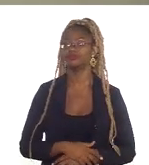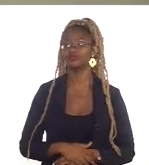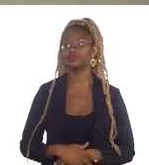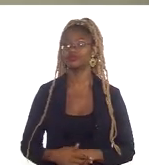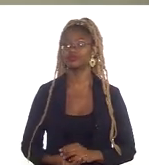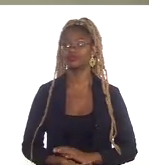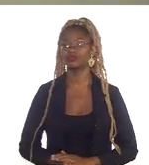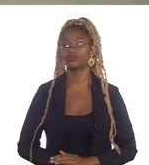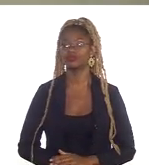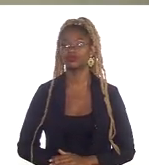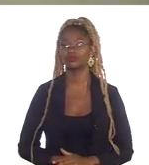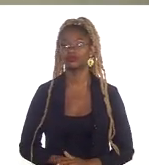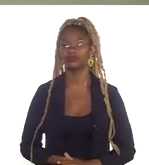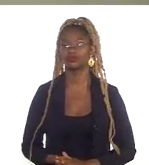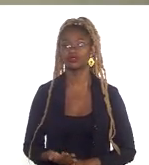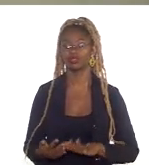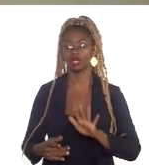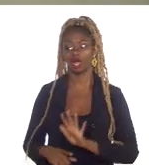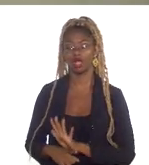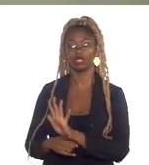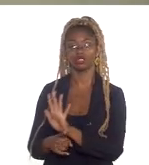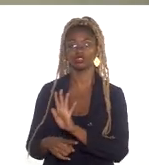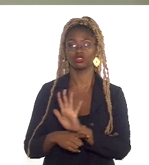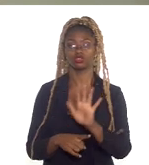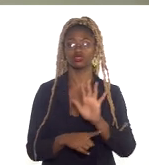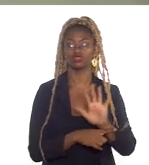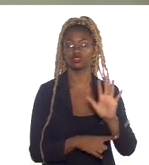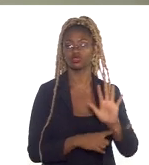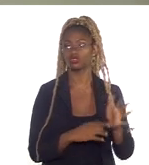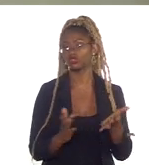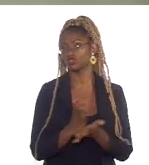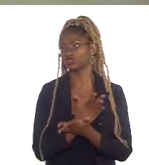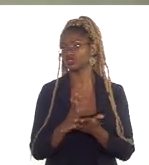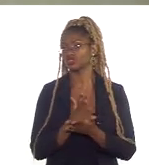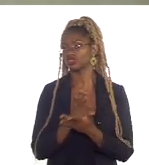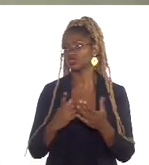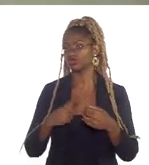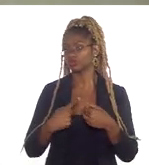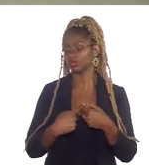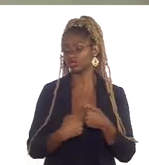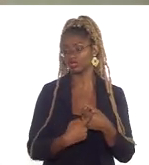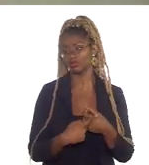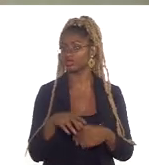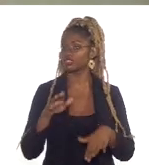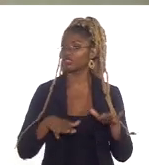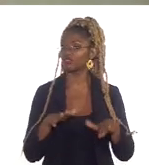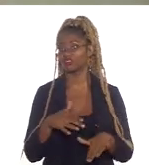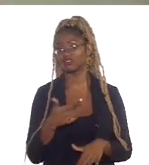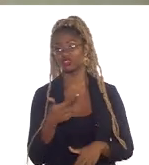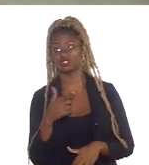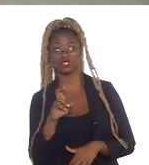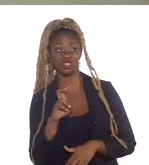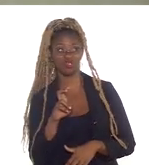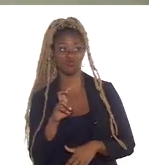Com a ajuda de alguns municípios, isso poderá ir a 25, 26.